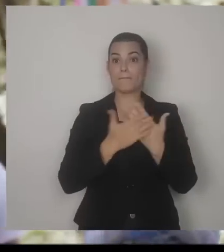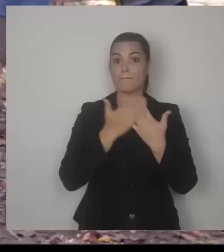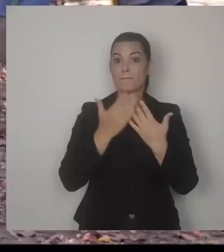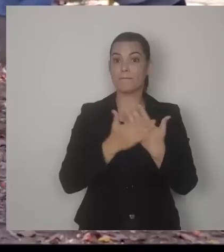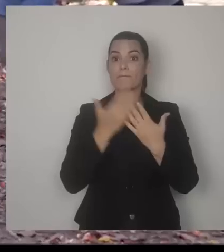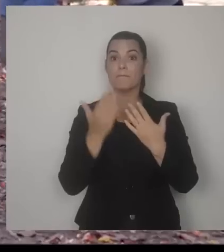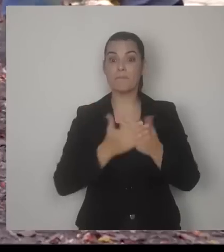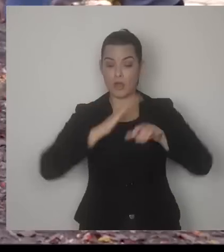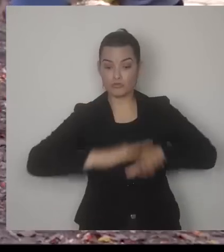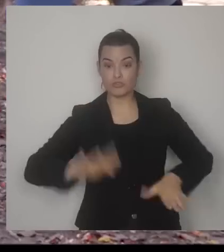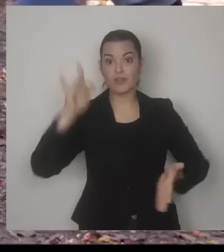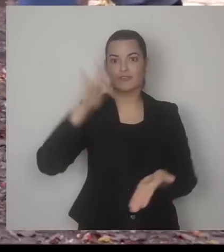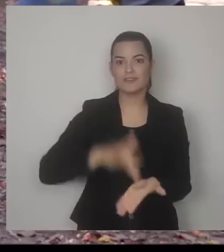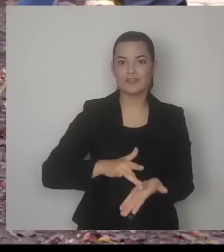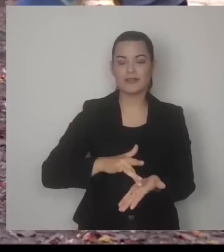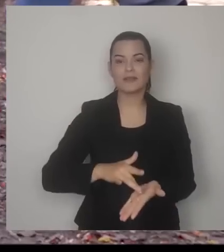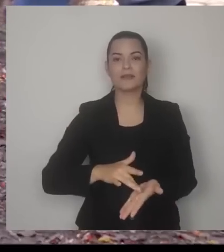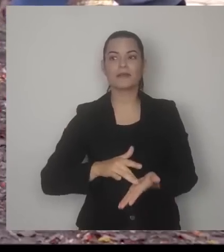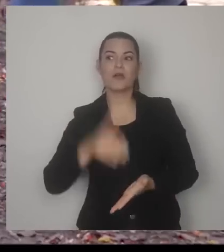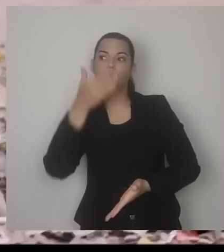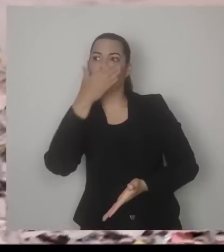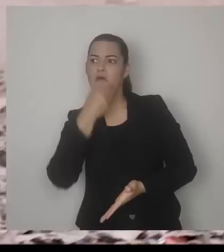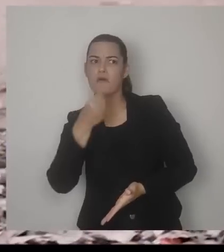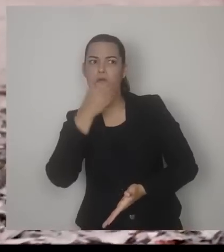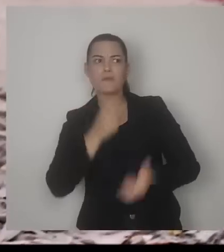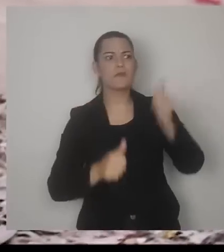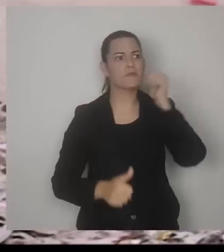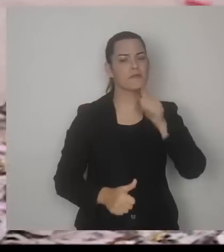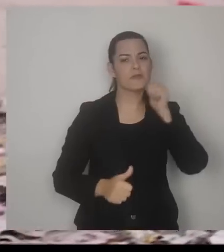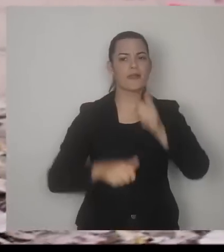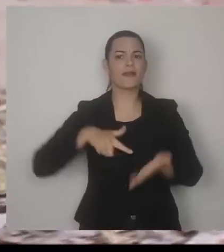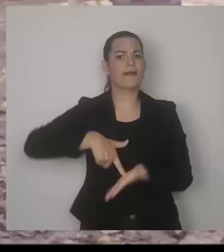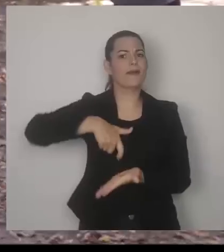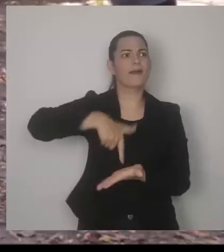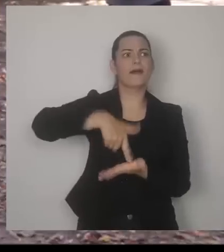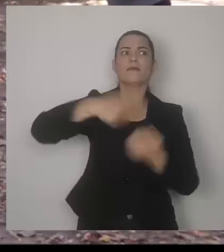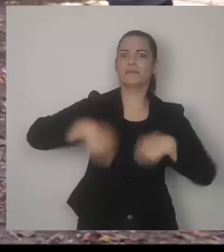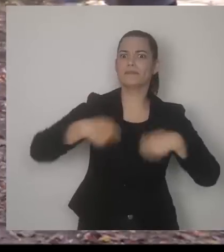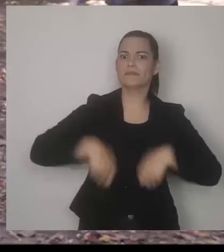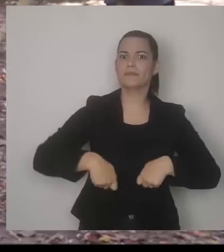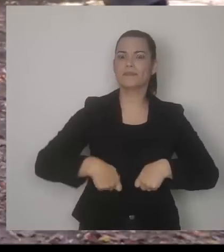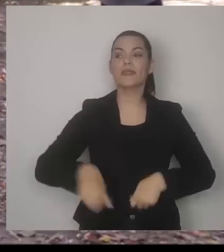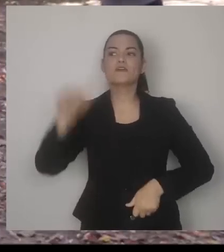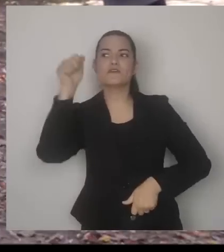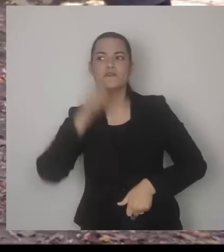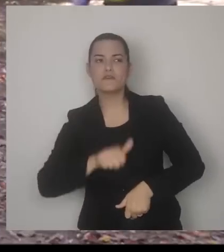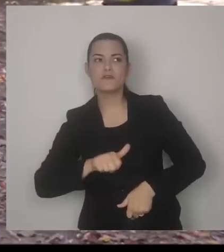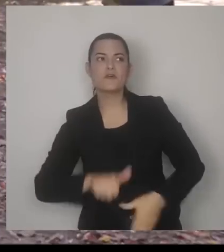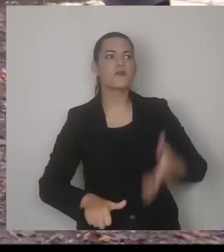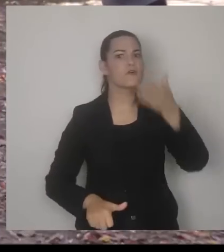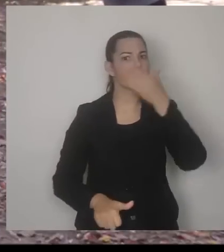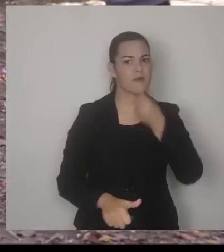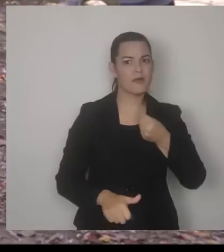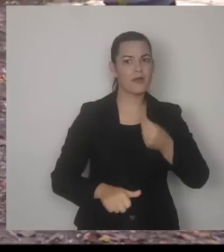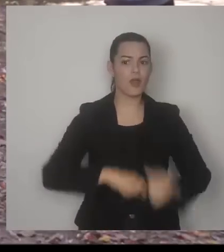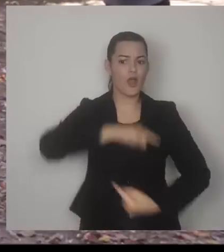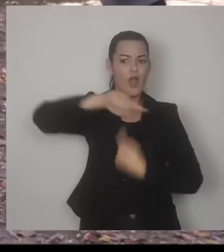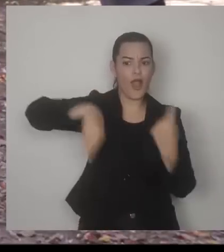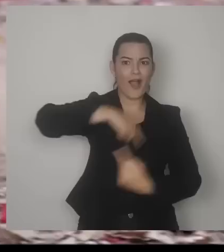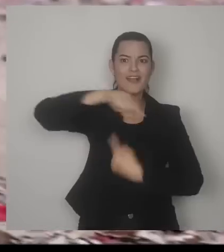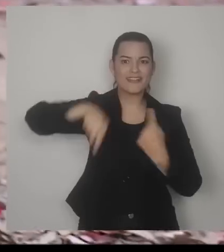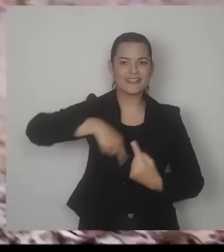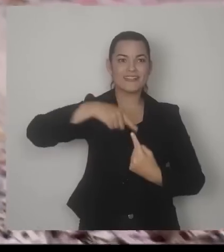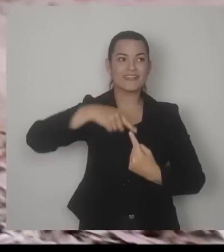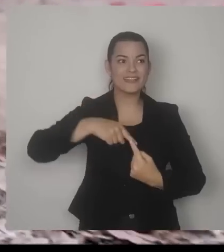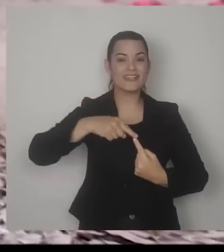abri. Senhoras e senhores, põe a mão no chão. Senhoras e senhores, pulem de um pé só.